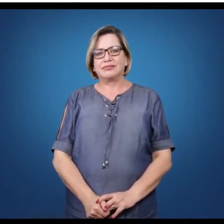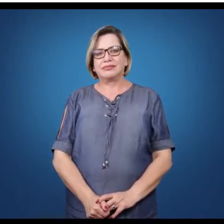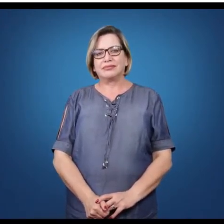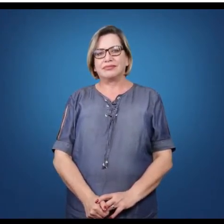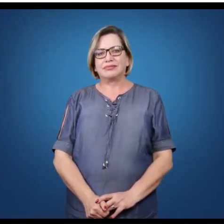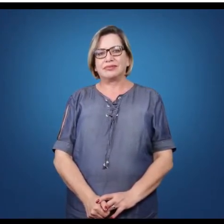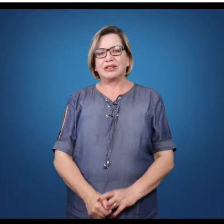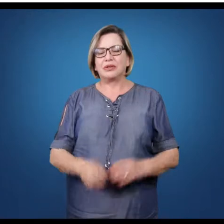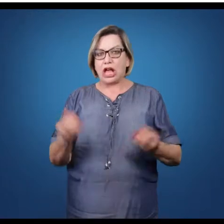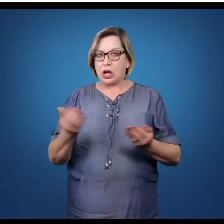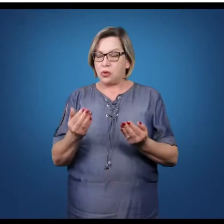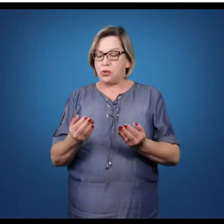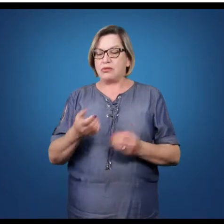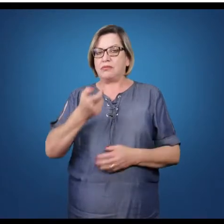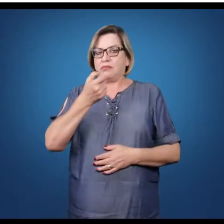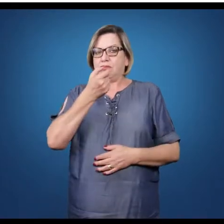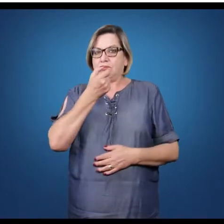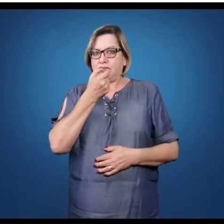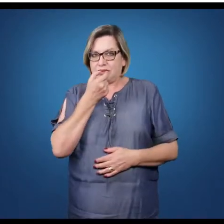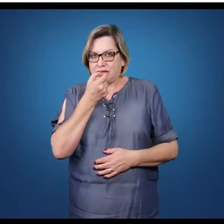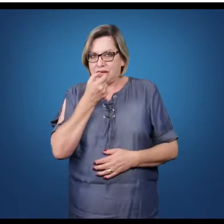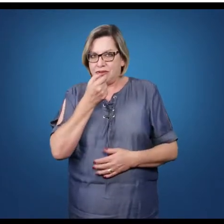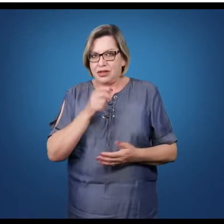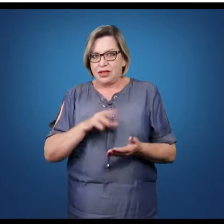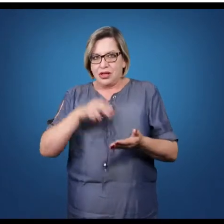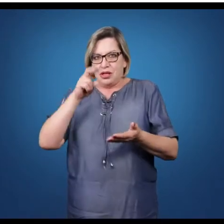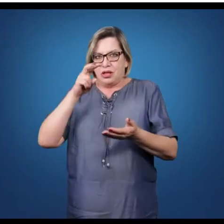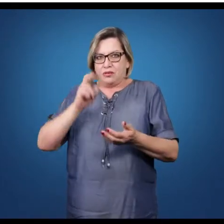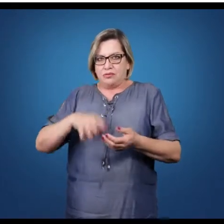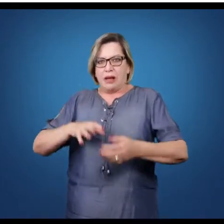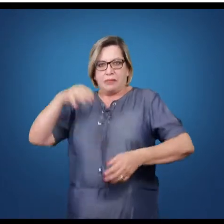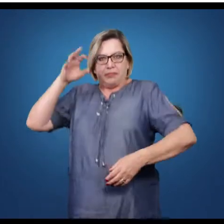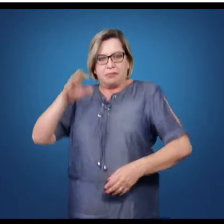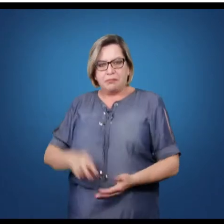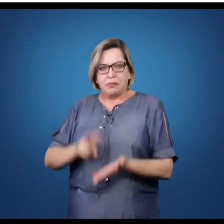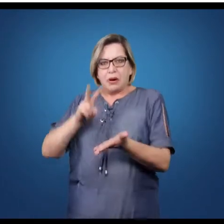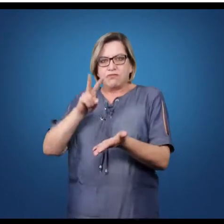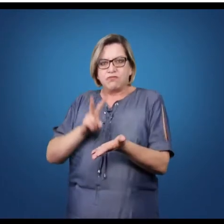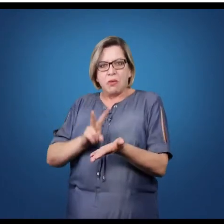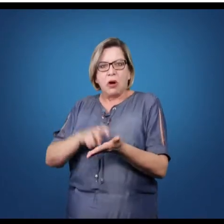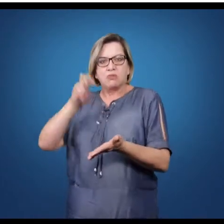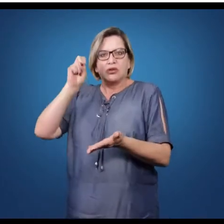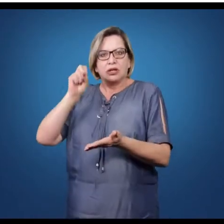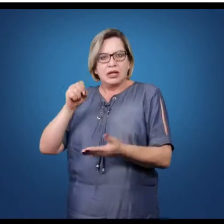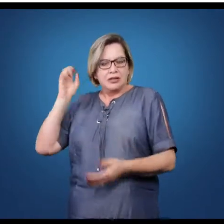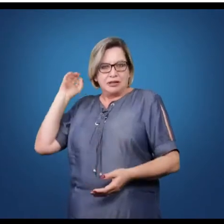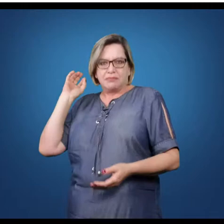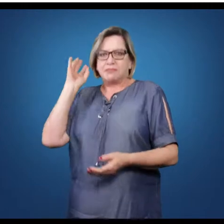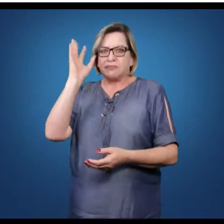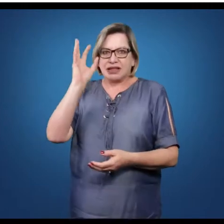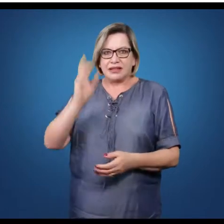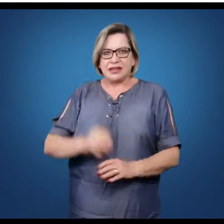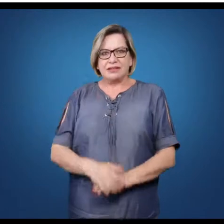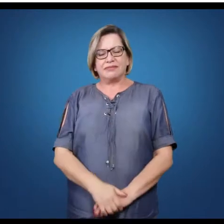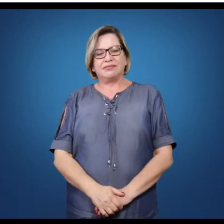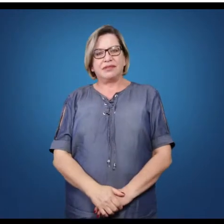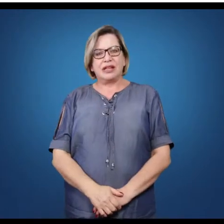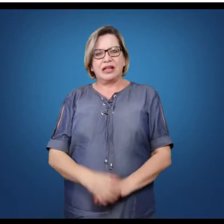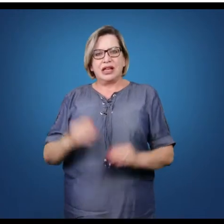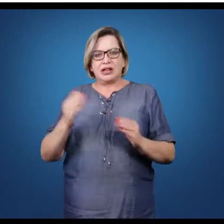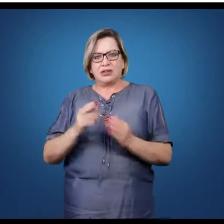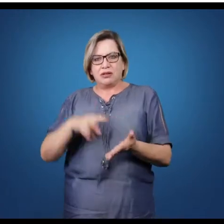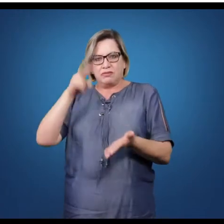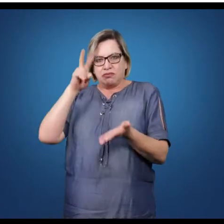Quando eu apitar agora, vai saltar e vai passar quando eu apitar. De frente agora. Quando eu